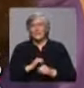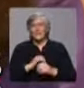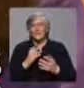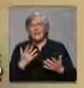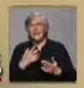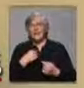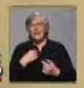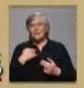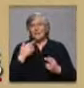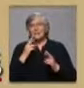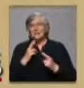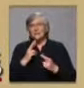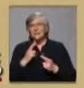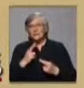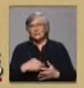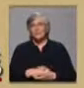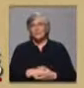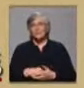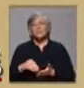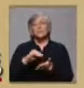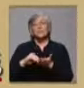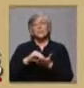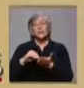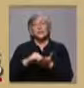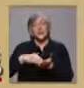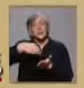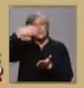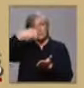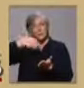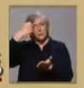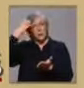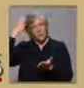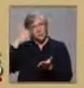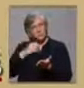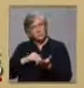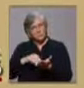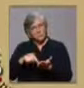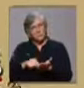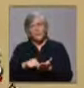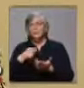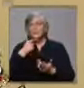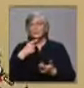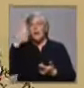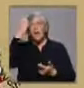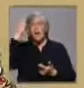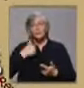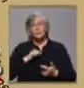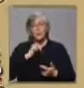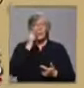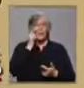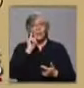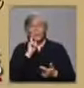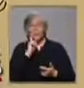uma grande esperança. Assinada pelo secretário real, a carta garante que os reis de Espanha ficaram muito sensibilizados com o pedido